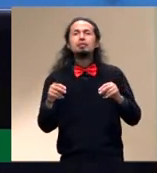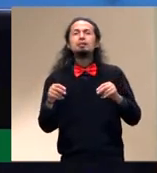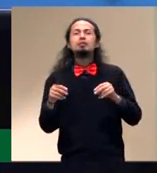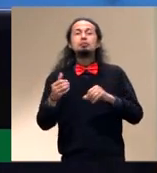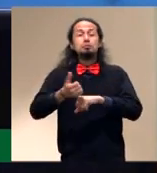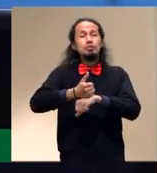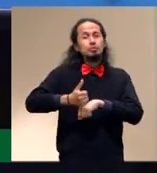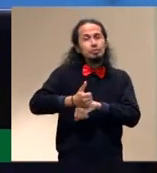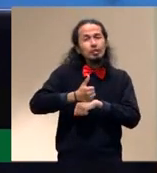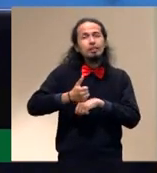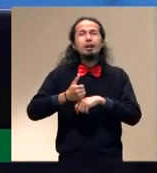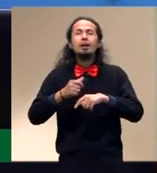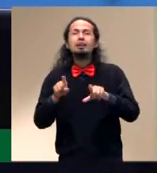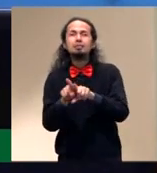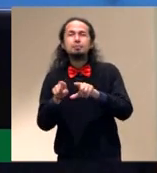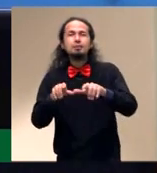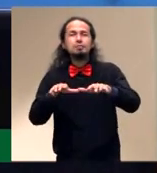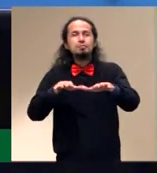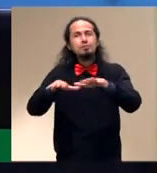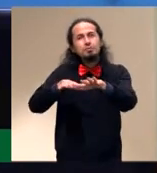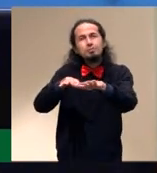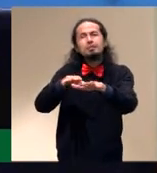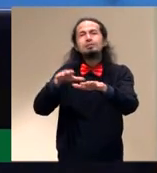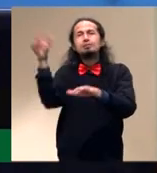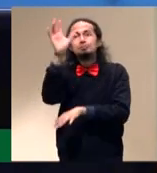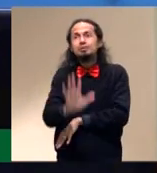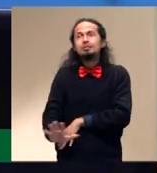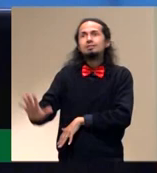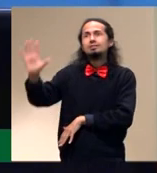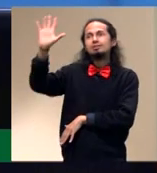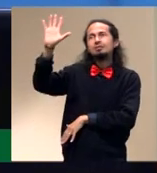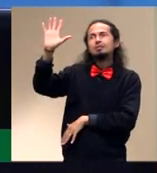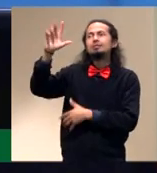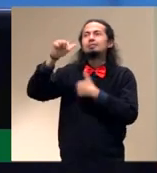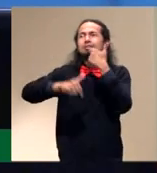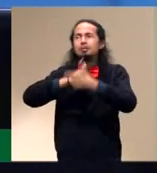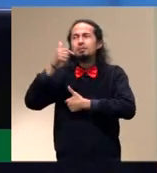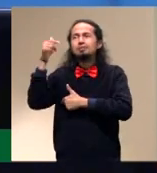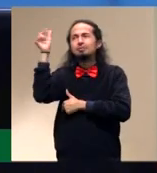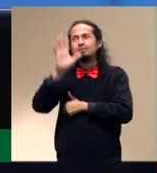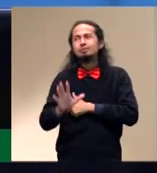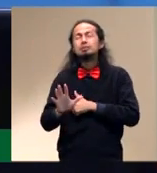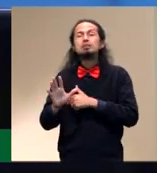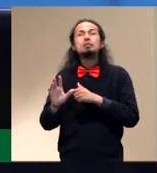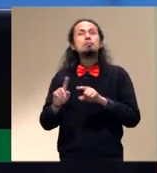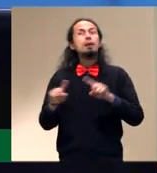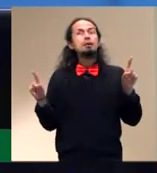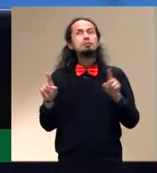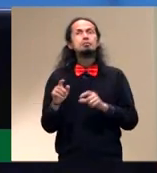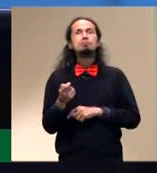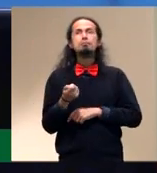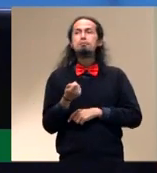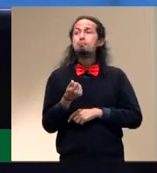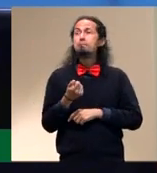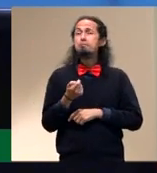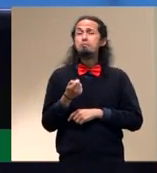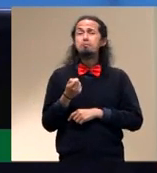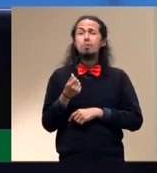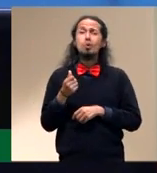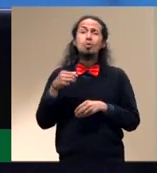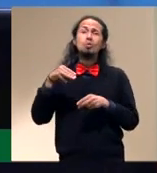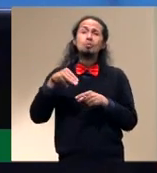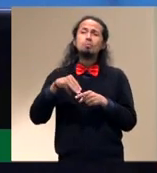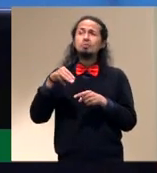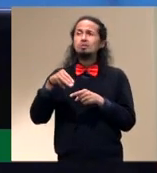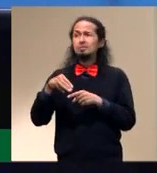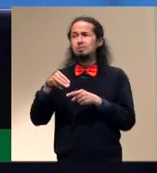o movimento nacional. E eu posso dizer com certeza que são poucas redes que fizeram esse movimento de acompanhar o debate nacional